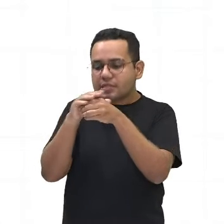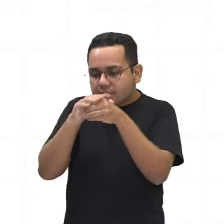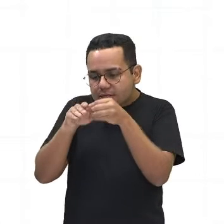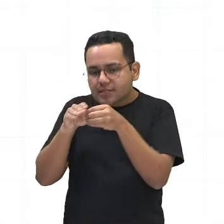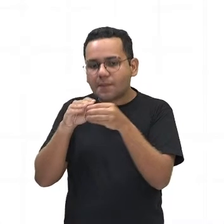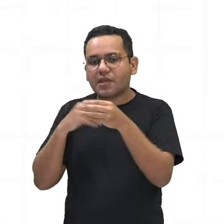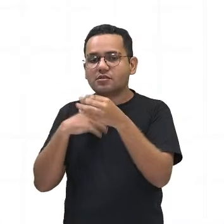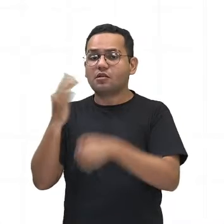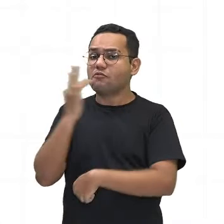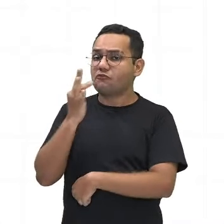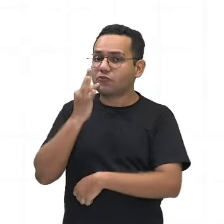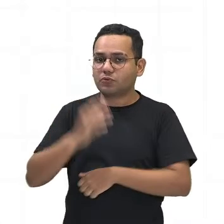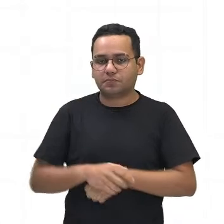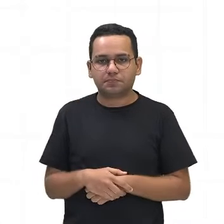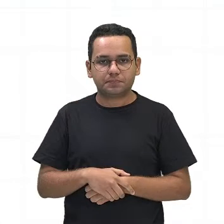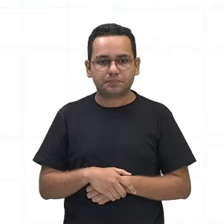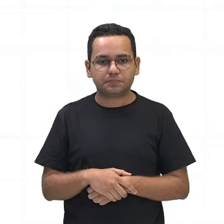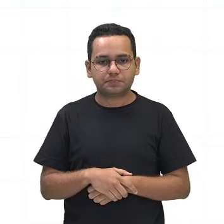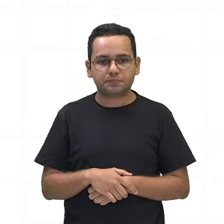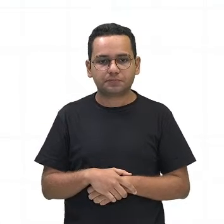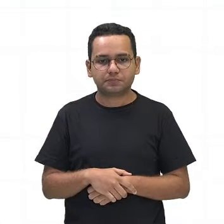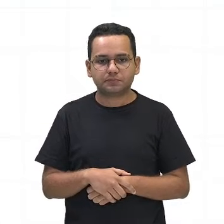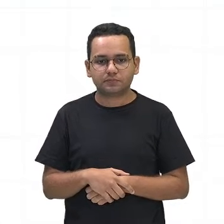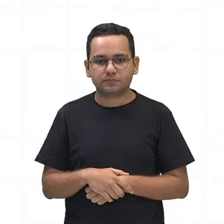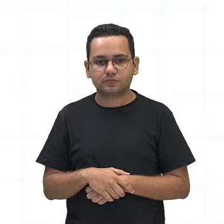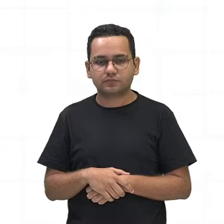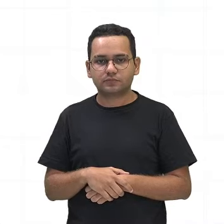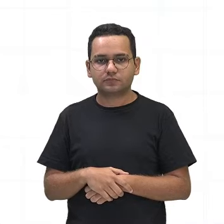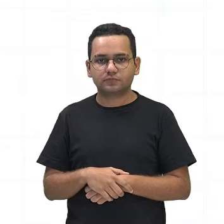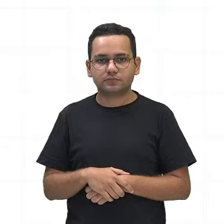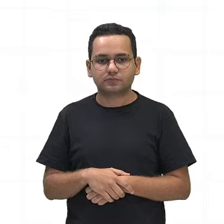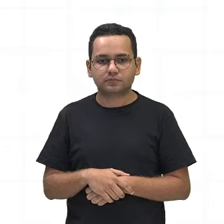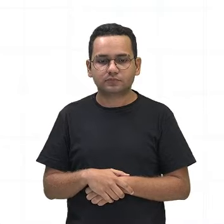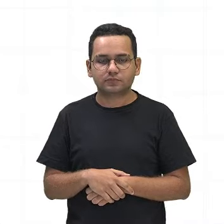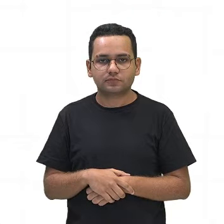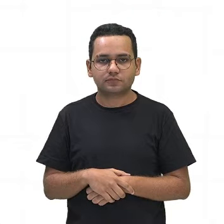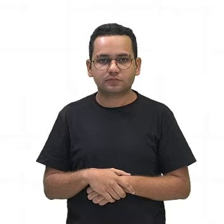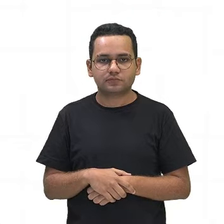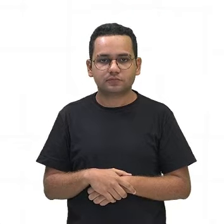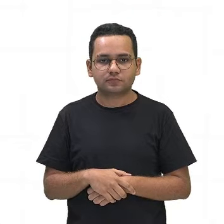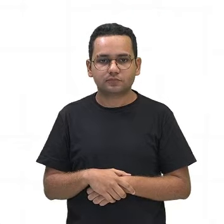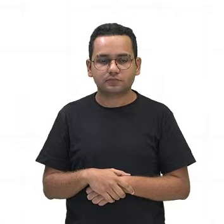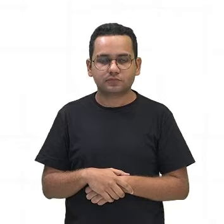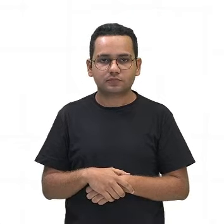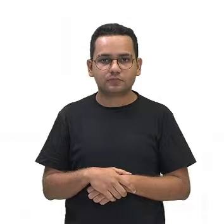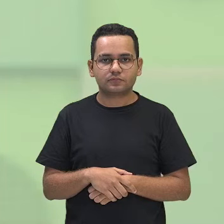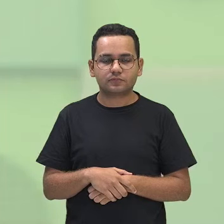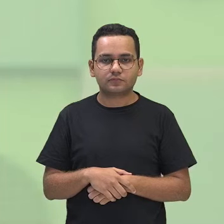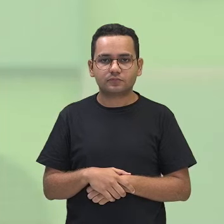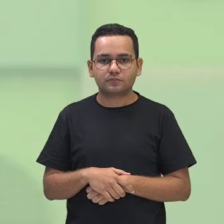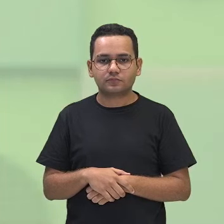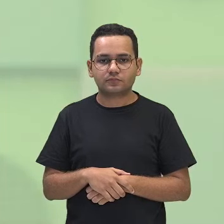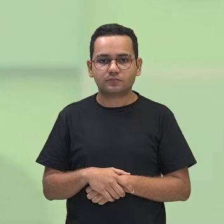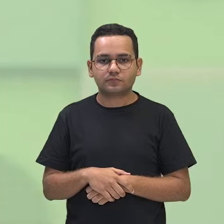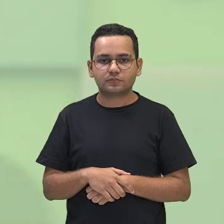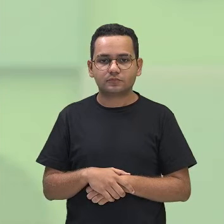e fruto, tá? Então, todas essas estruturas compõem a planta